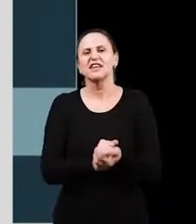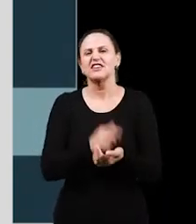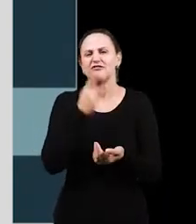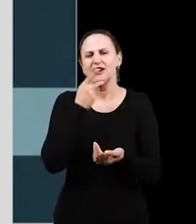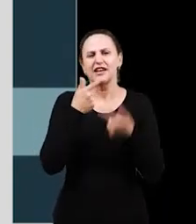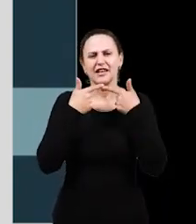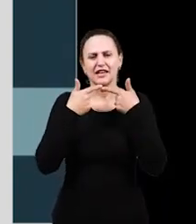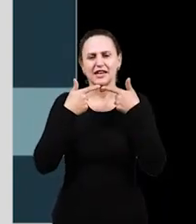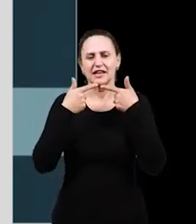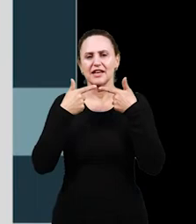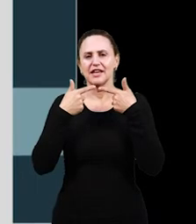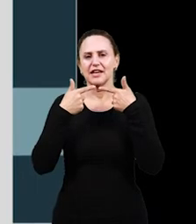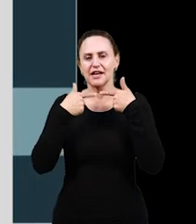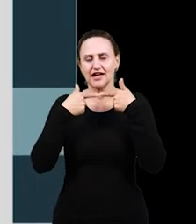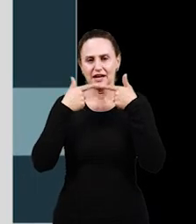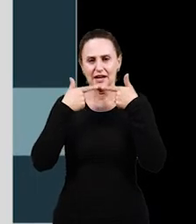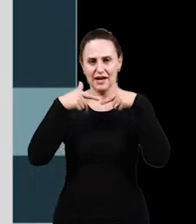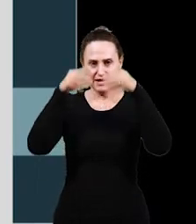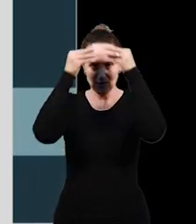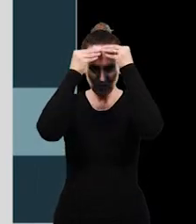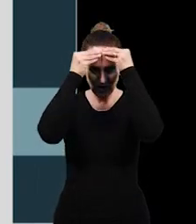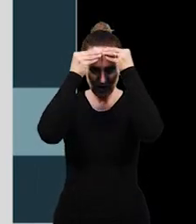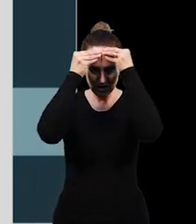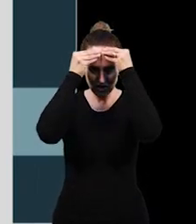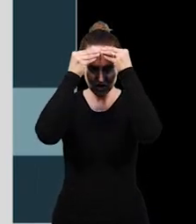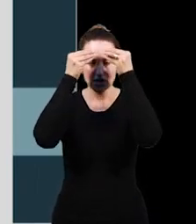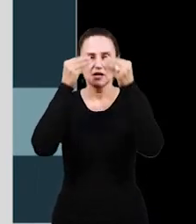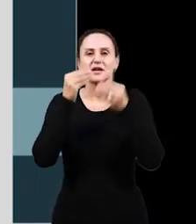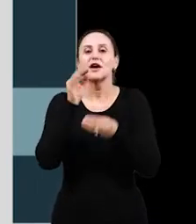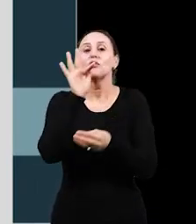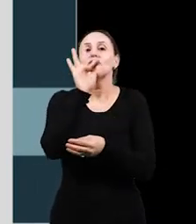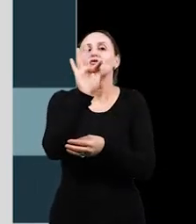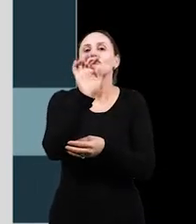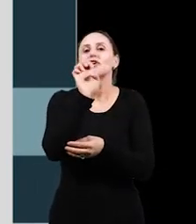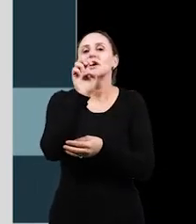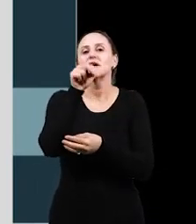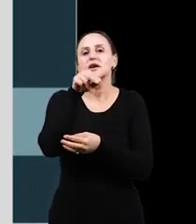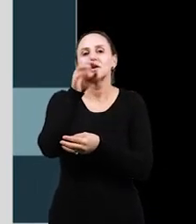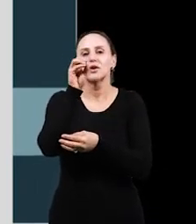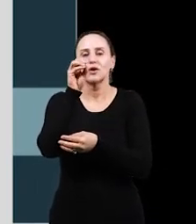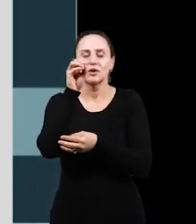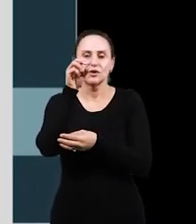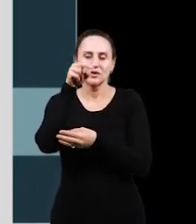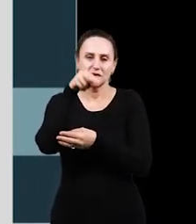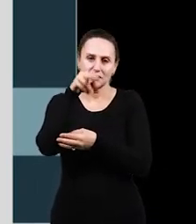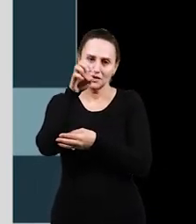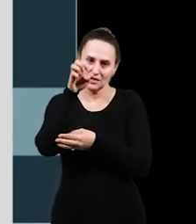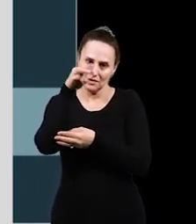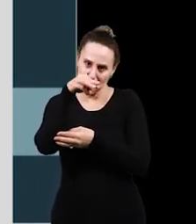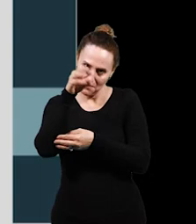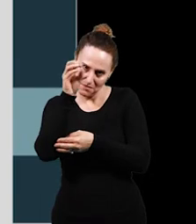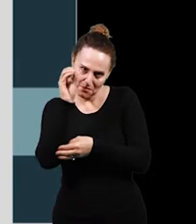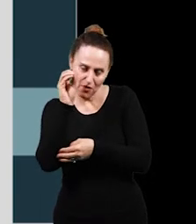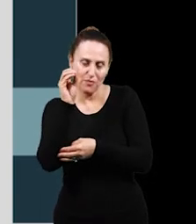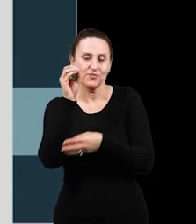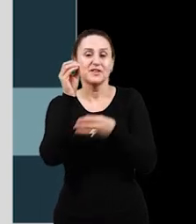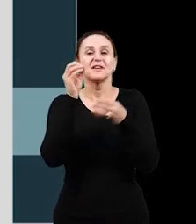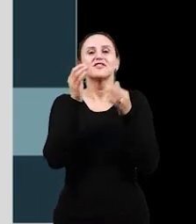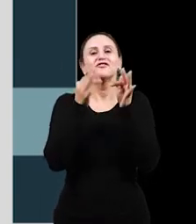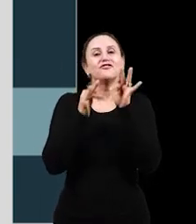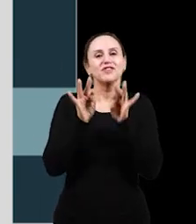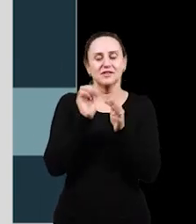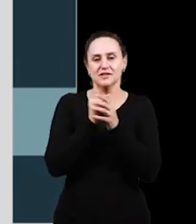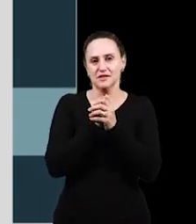físico fisiológico e psíquico e aí ele dívida essa linguagem né a dívida a